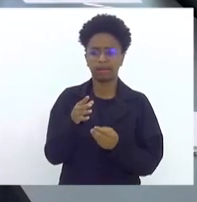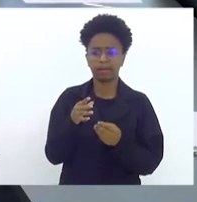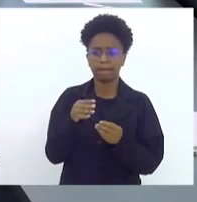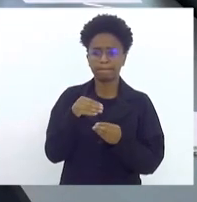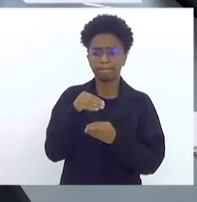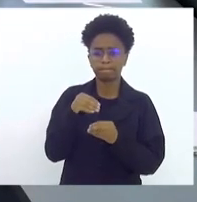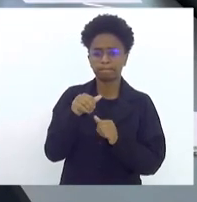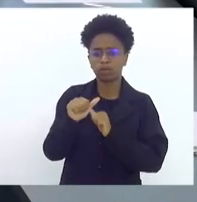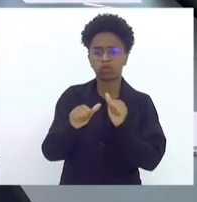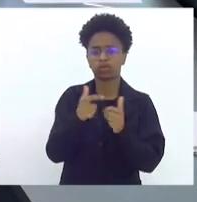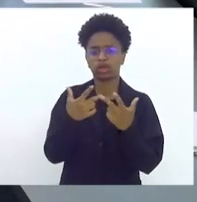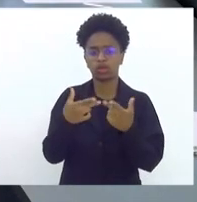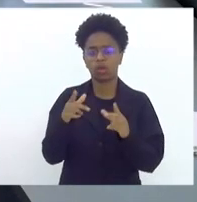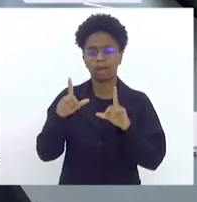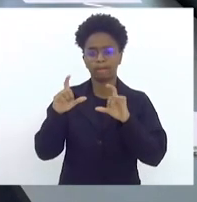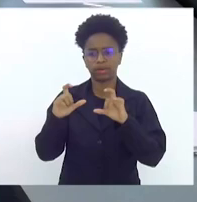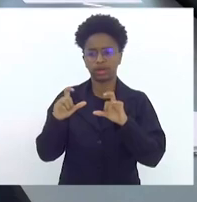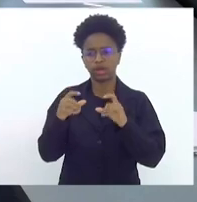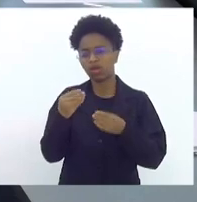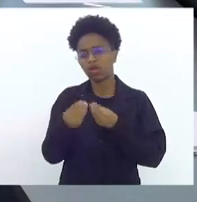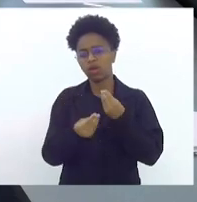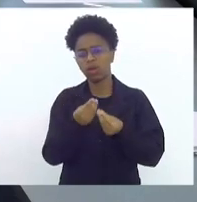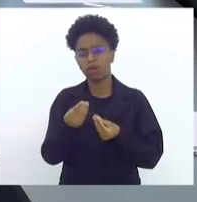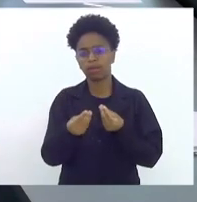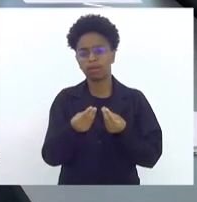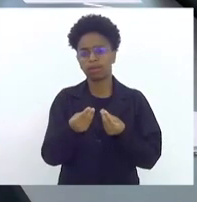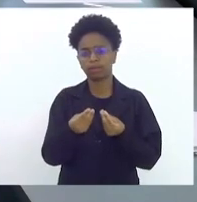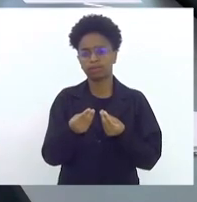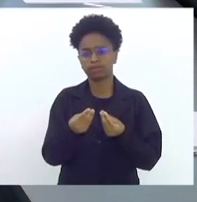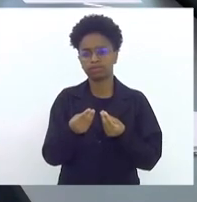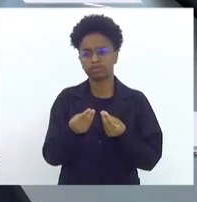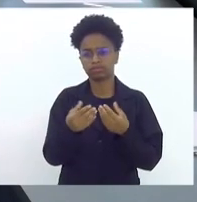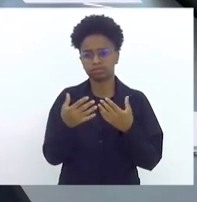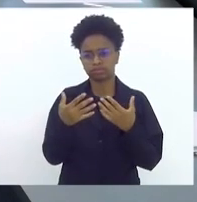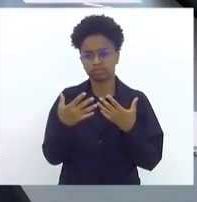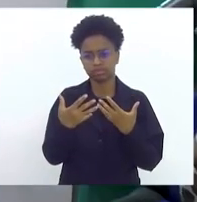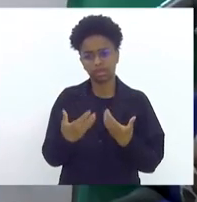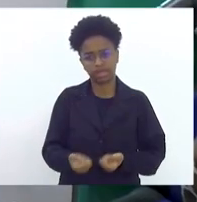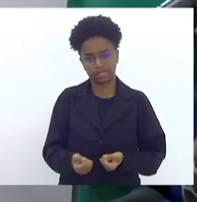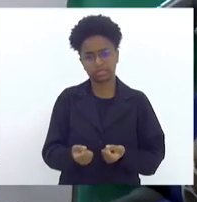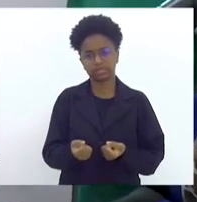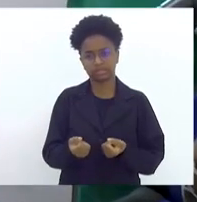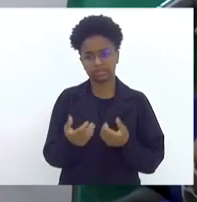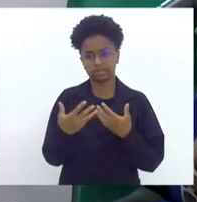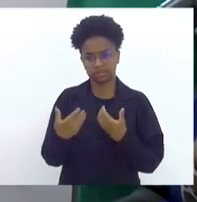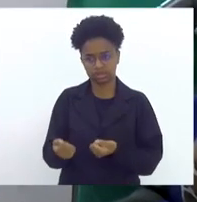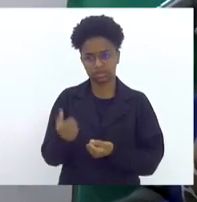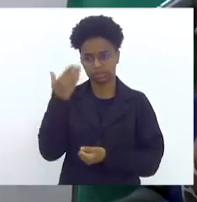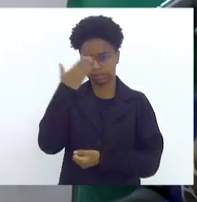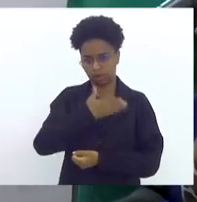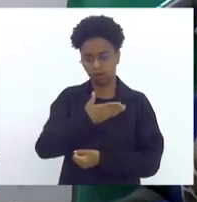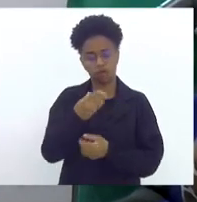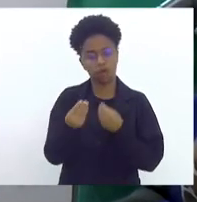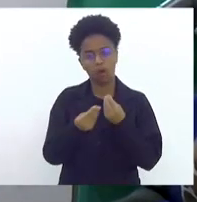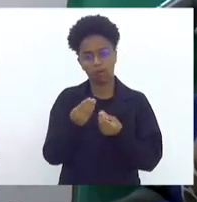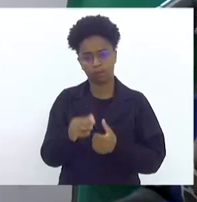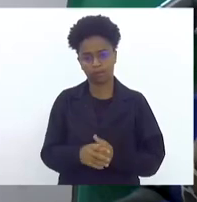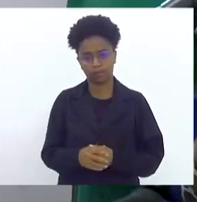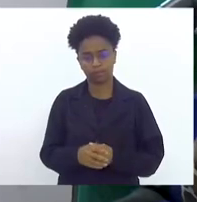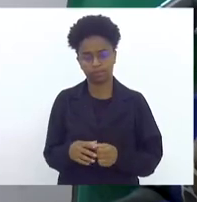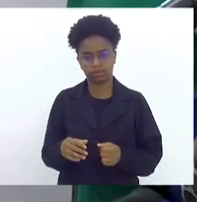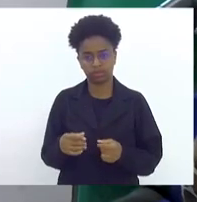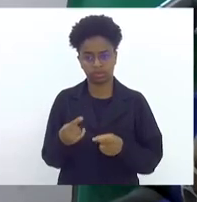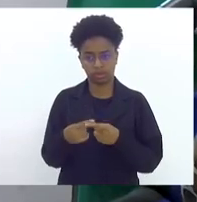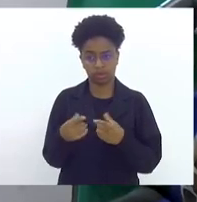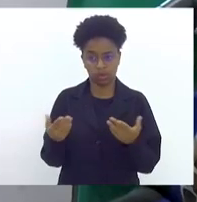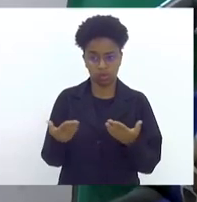para o aceitamento aceitamento não né mas aceitar aceitar aceitação de provas hoje já é